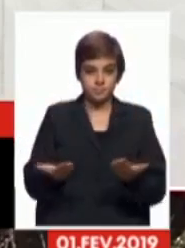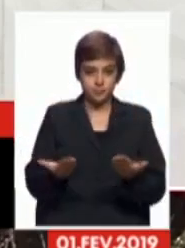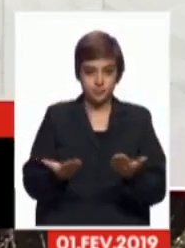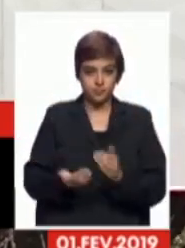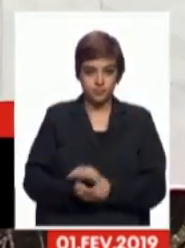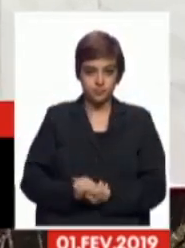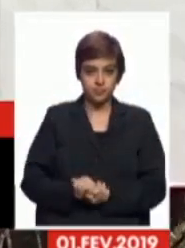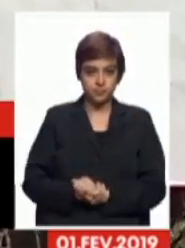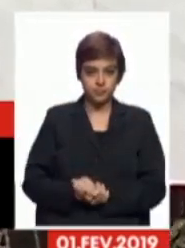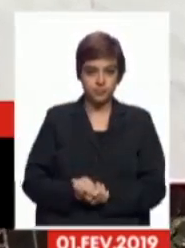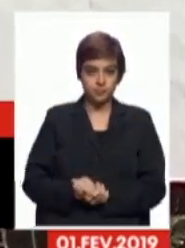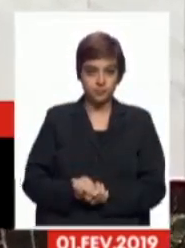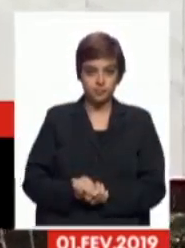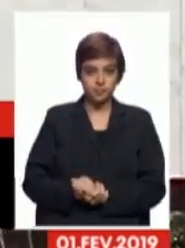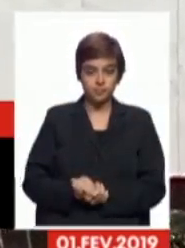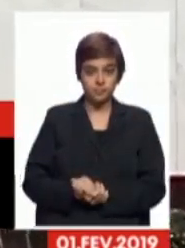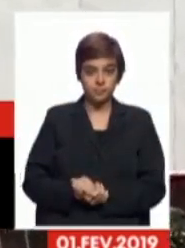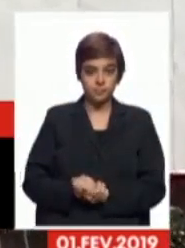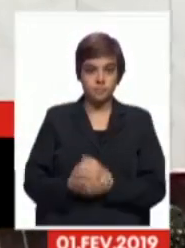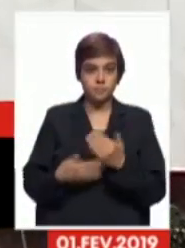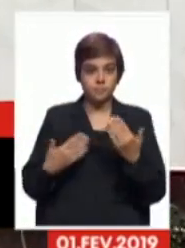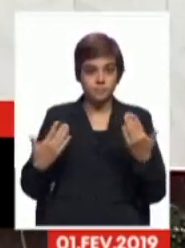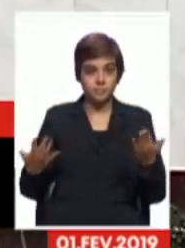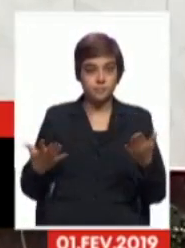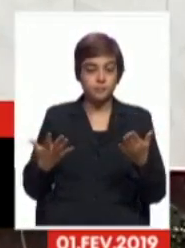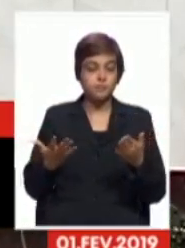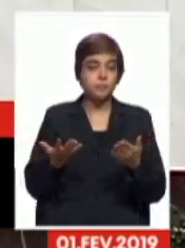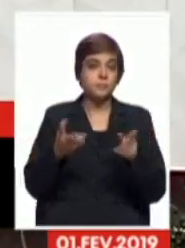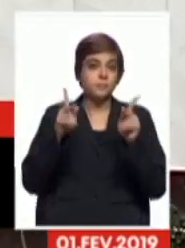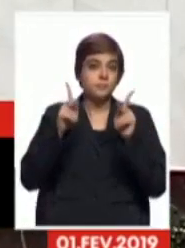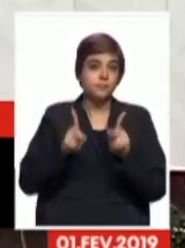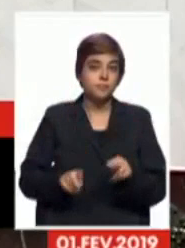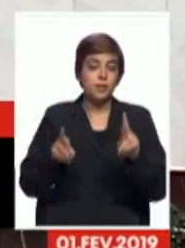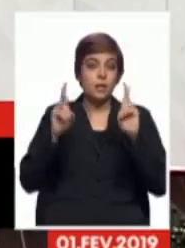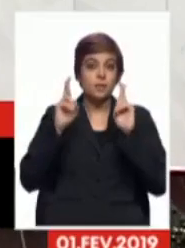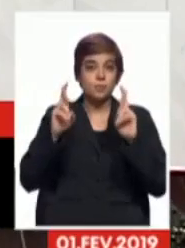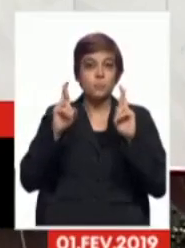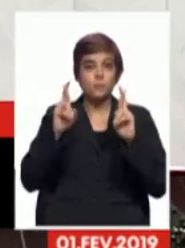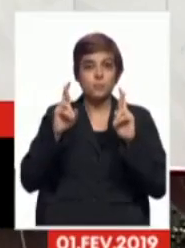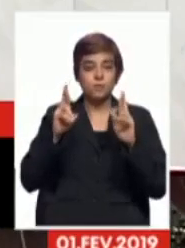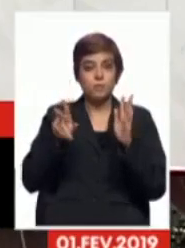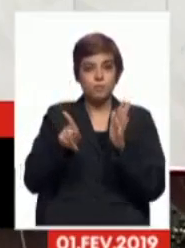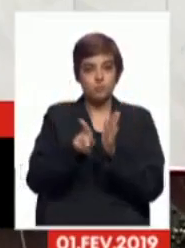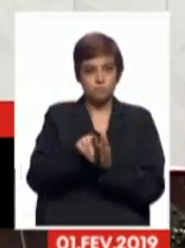Exatamente. São esses, então, os representantes